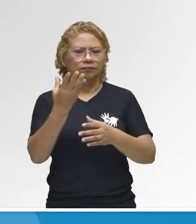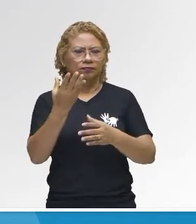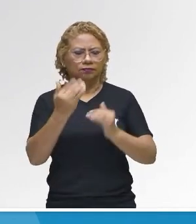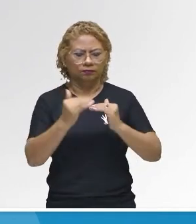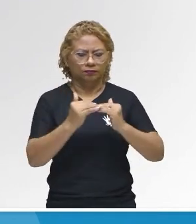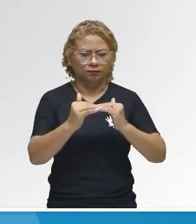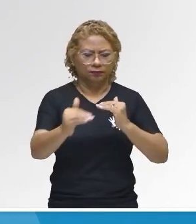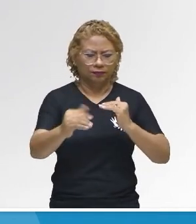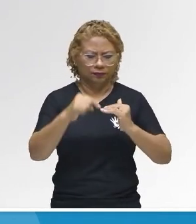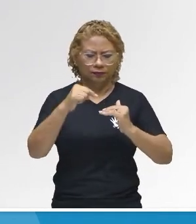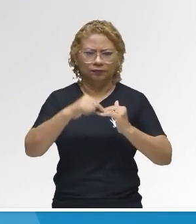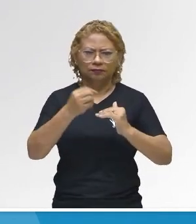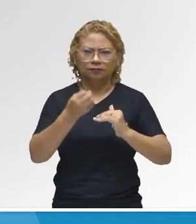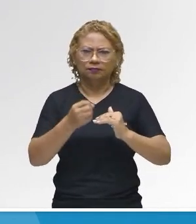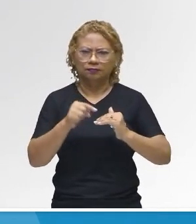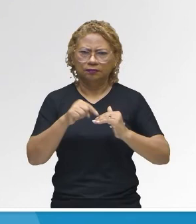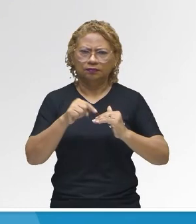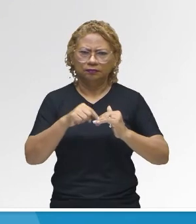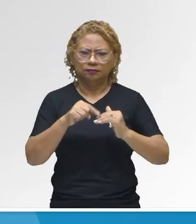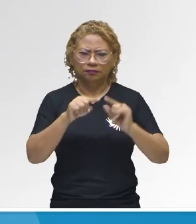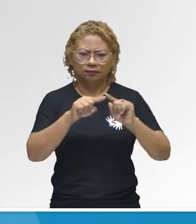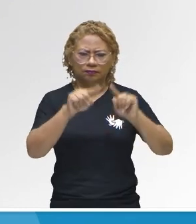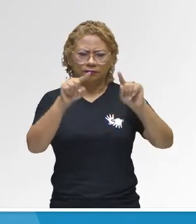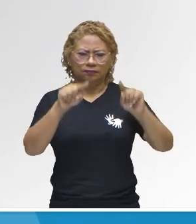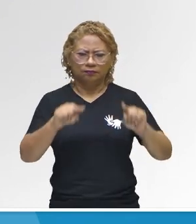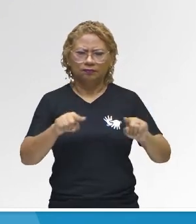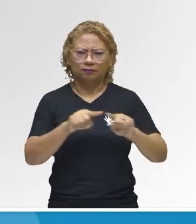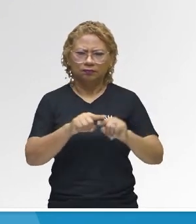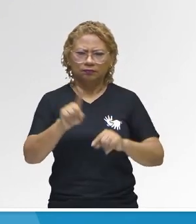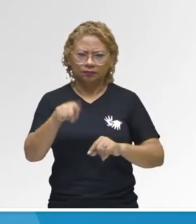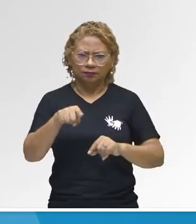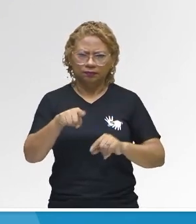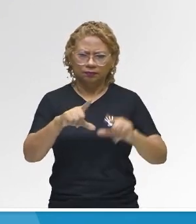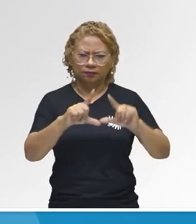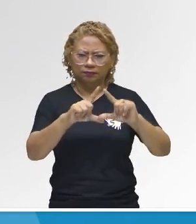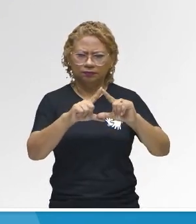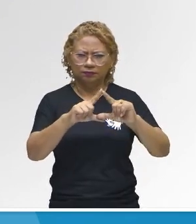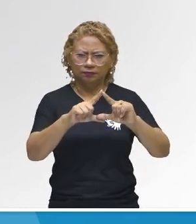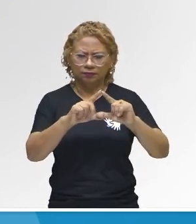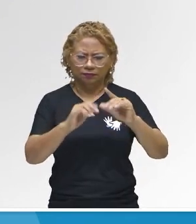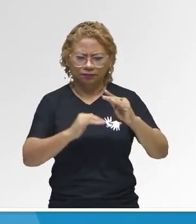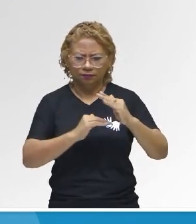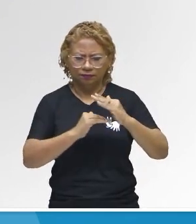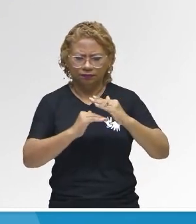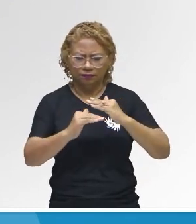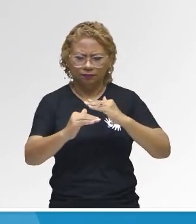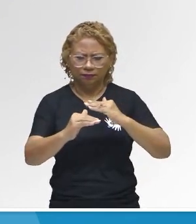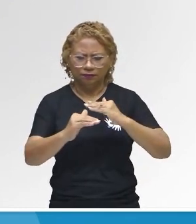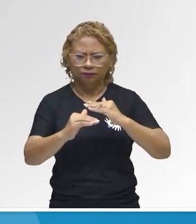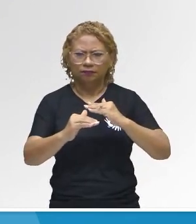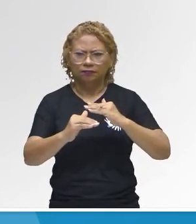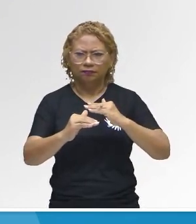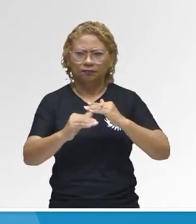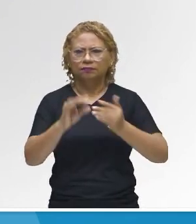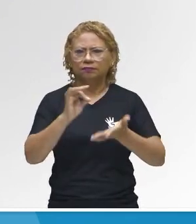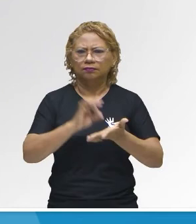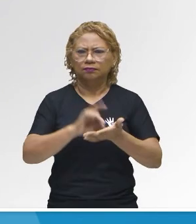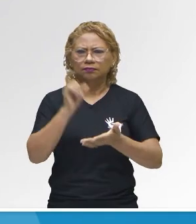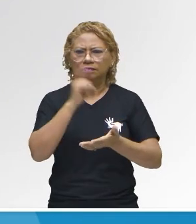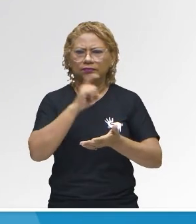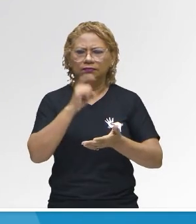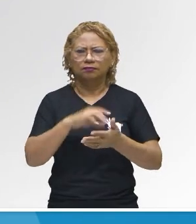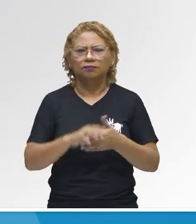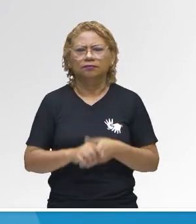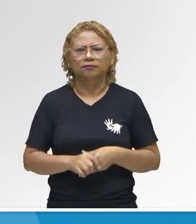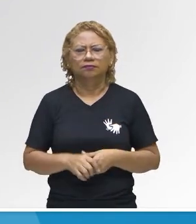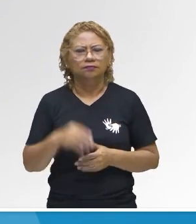plano nem sempre é um triângulo. Será que isso é verdade ou é mentira? Vamos fazer o seguinte, vamos